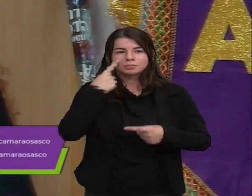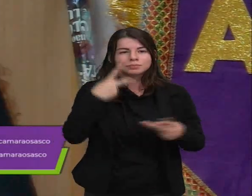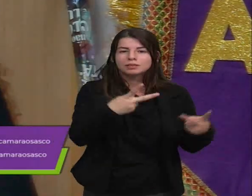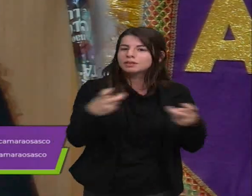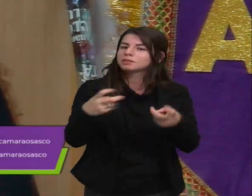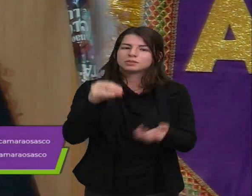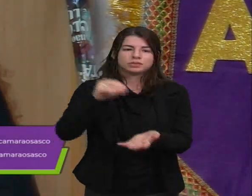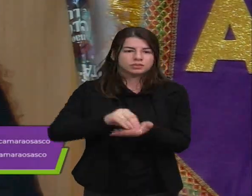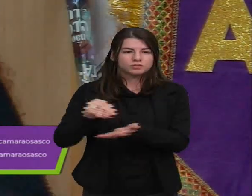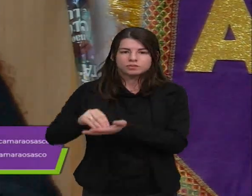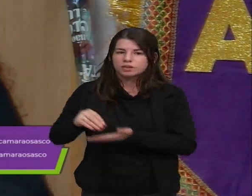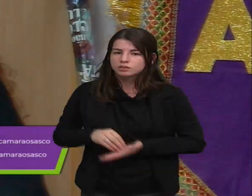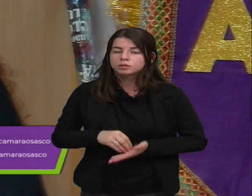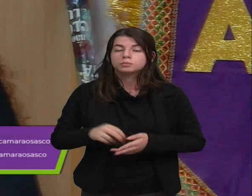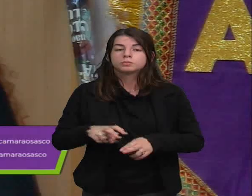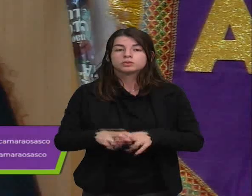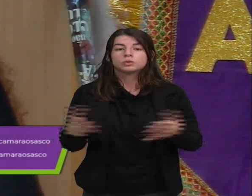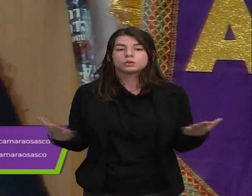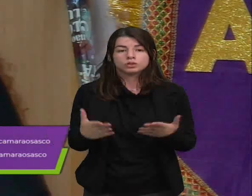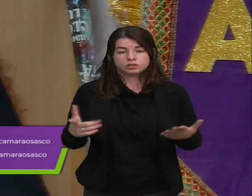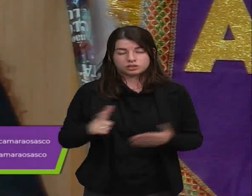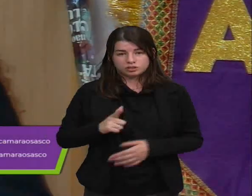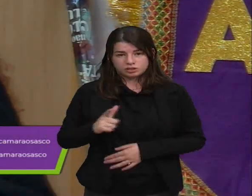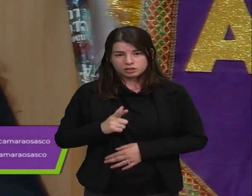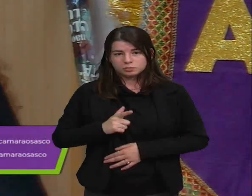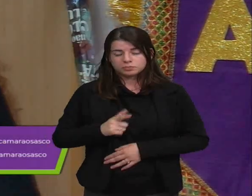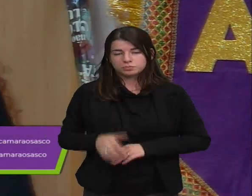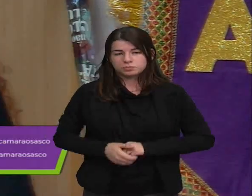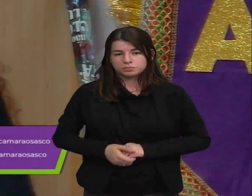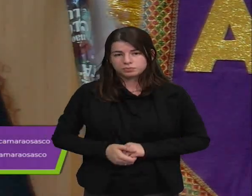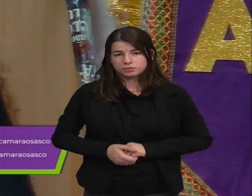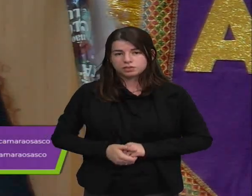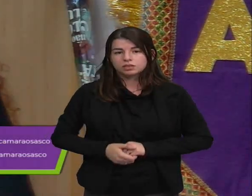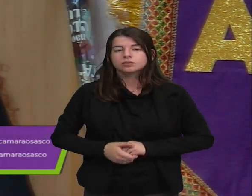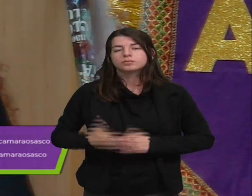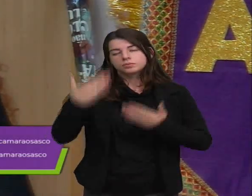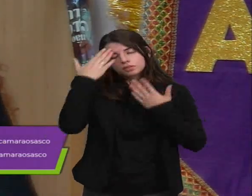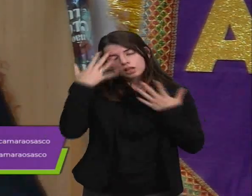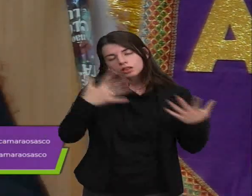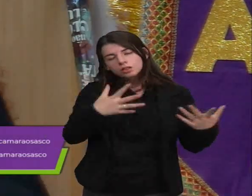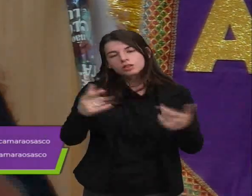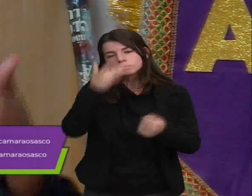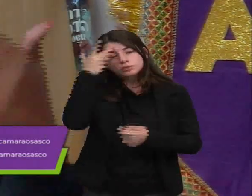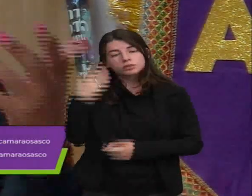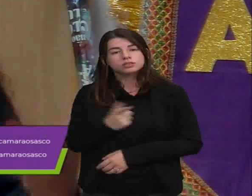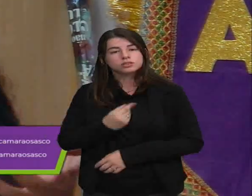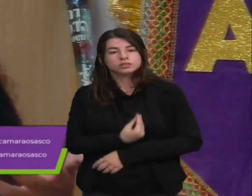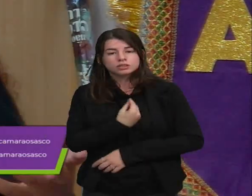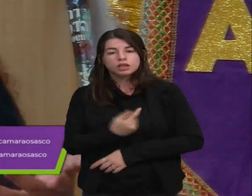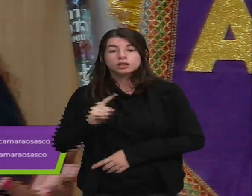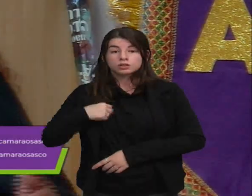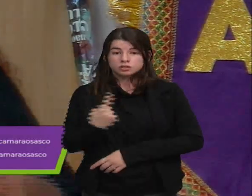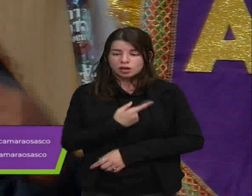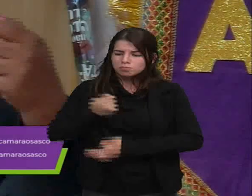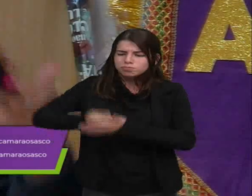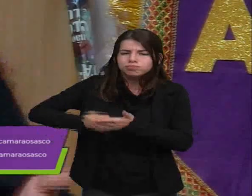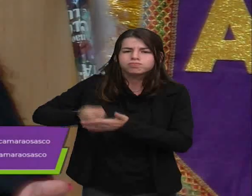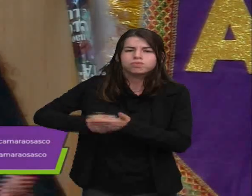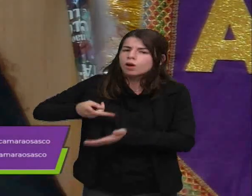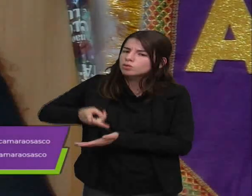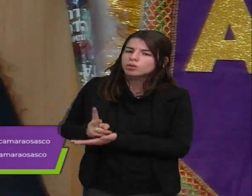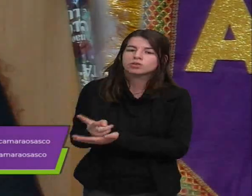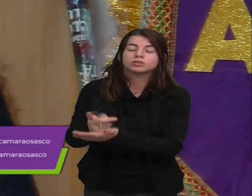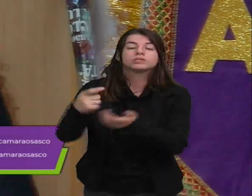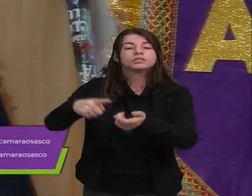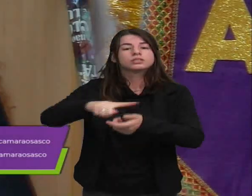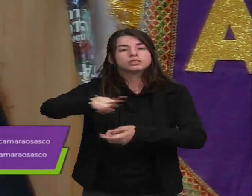como sociedade organizada como parlamentares e eu quero agradecer já a presença de cada um de vocês e dizer que a nossa luta continua assine